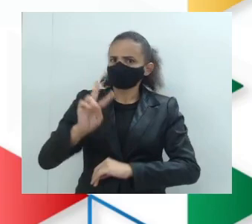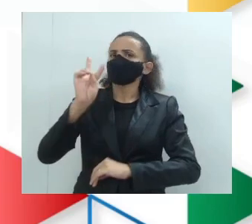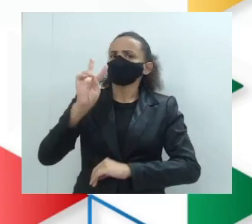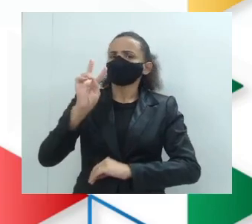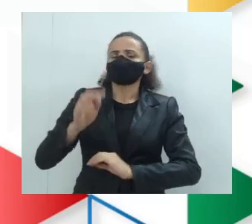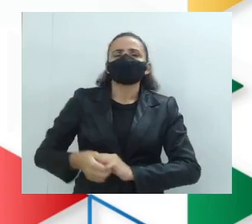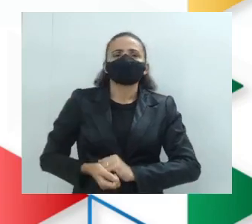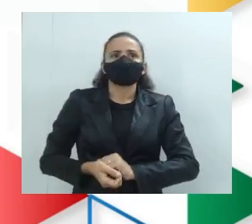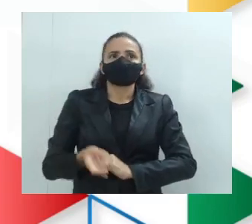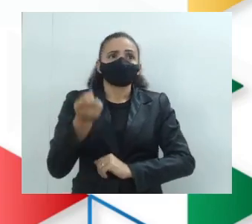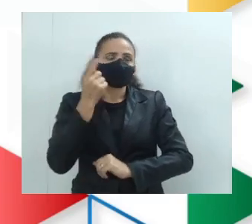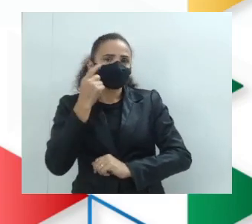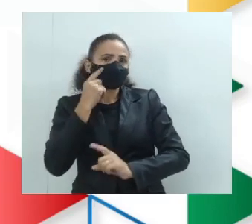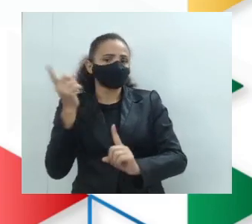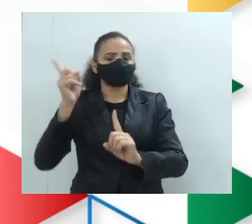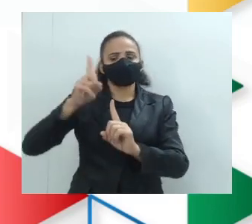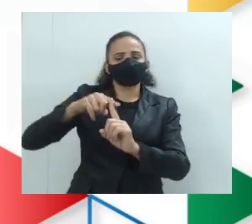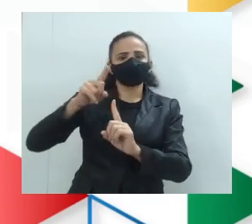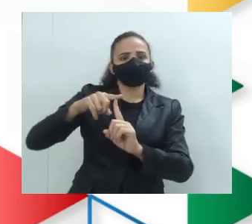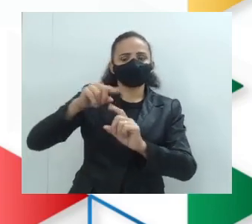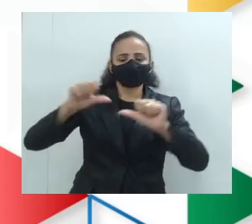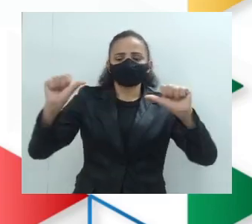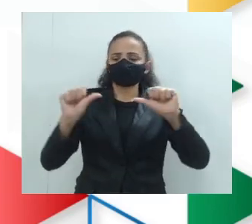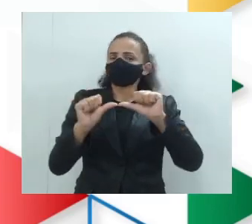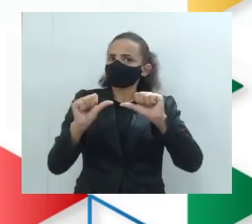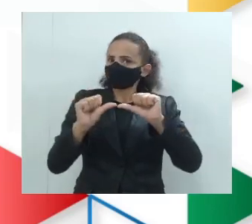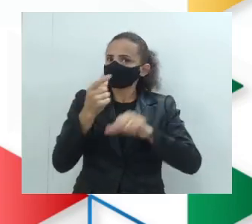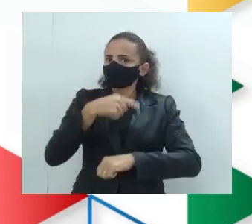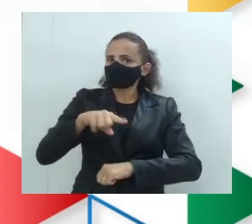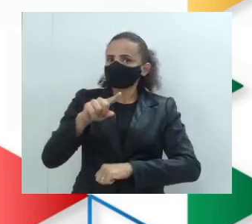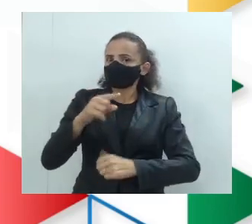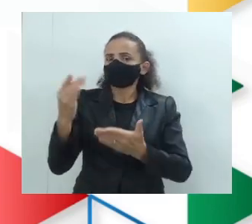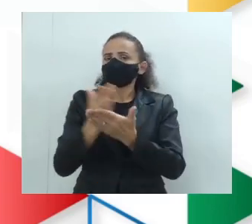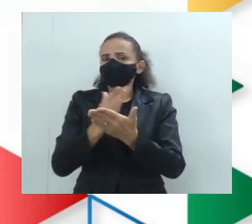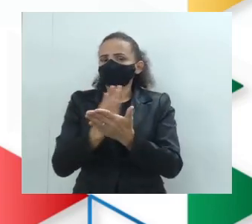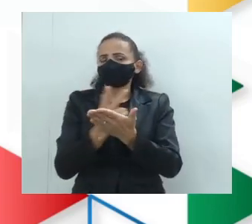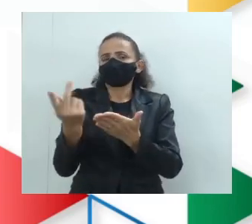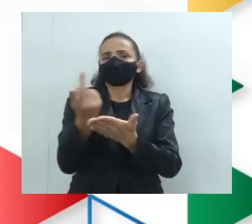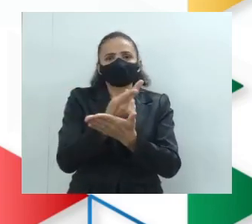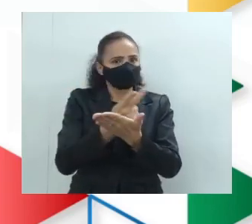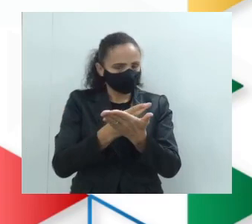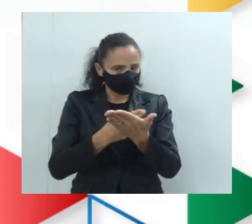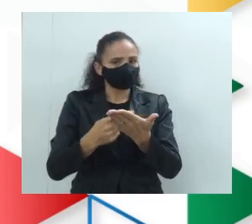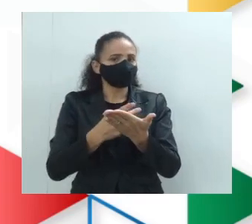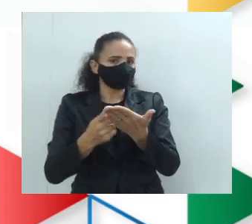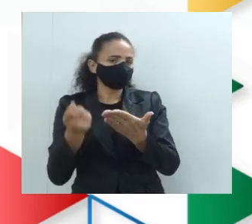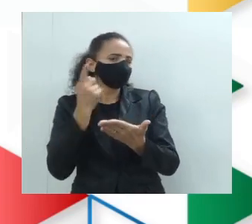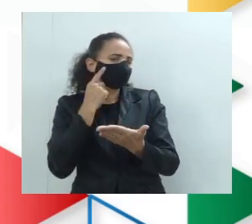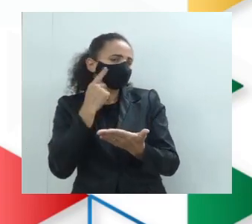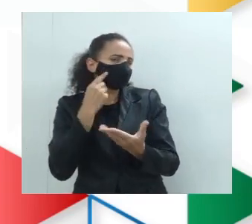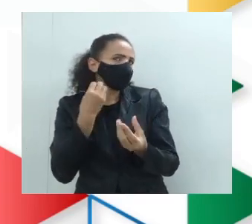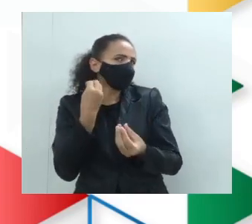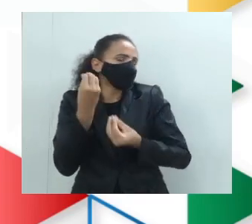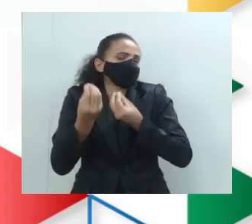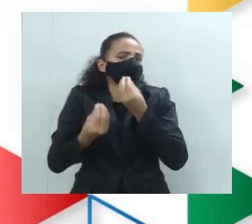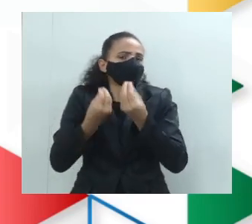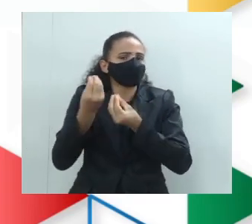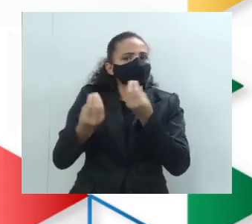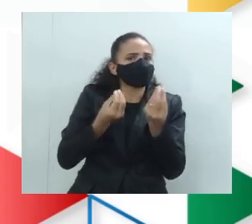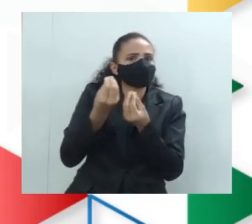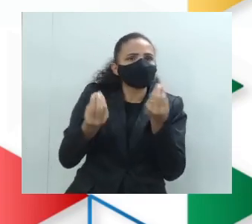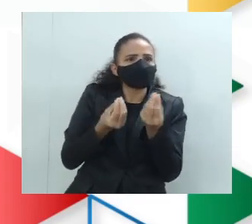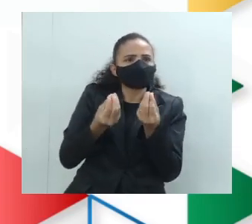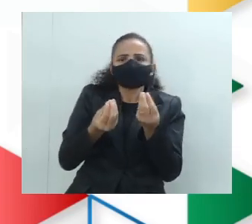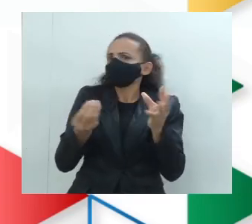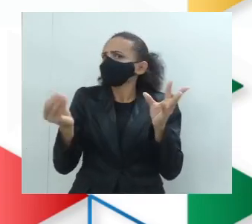comigo, ó. Tipos de simetria. Nós vamos ver em algumas figuras, tá? A ideia não fica muito